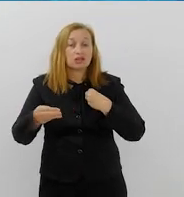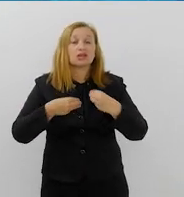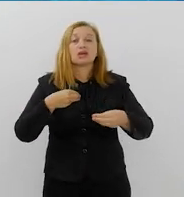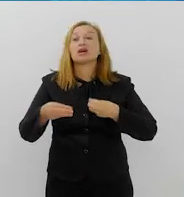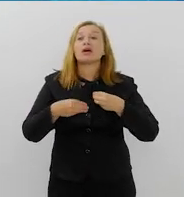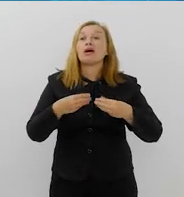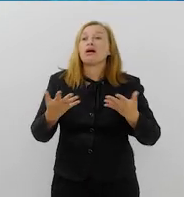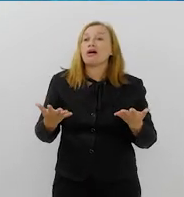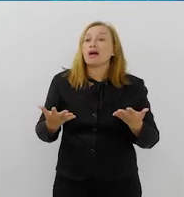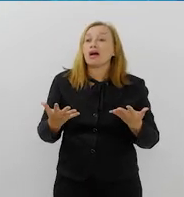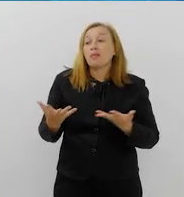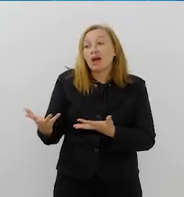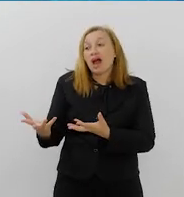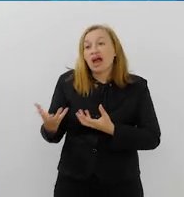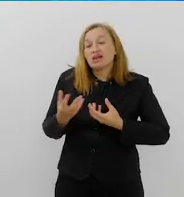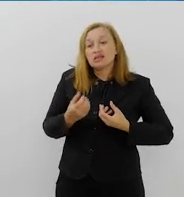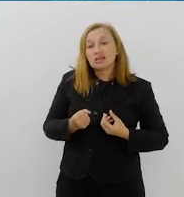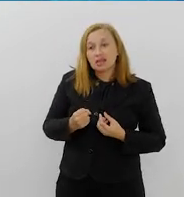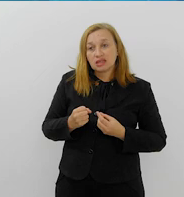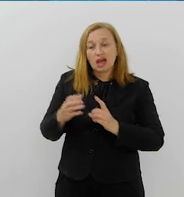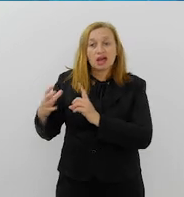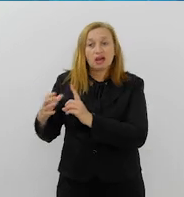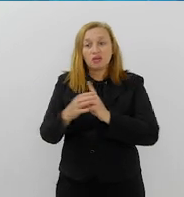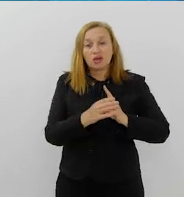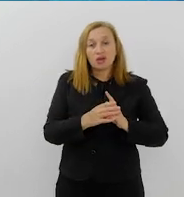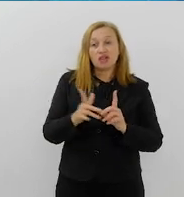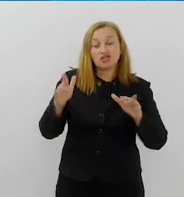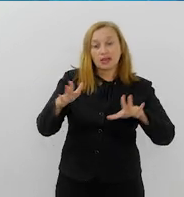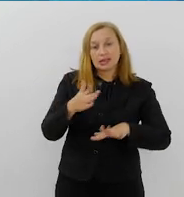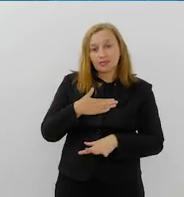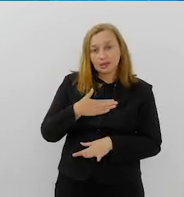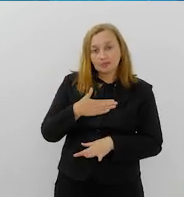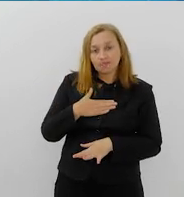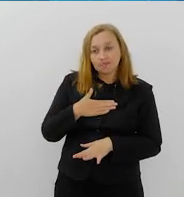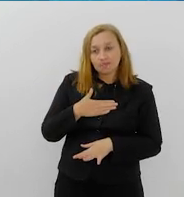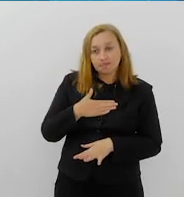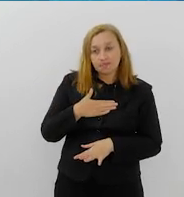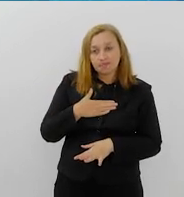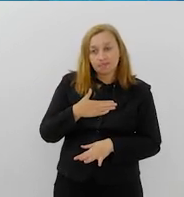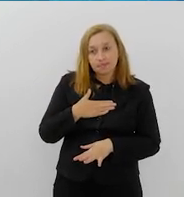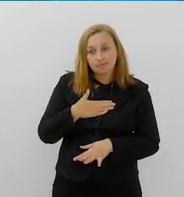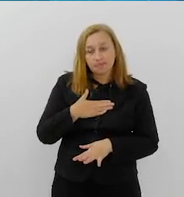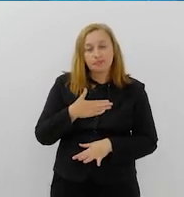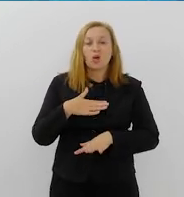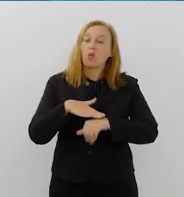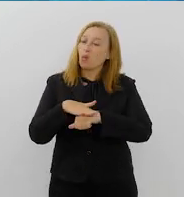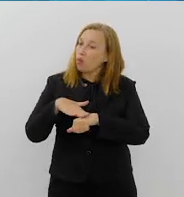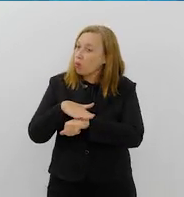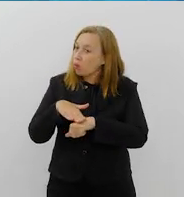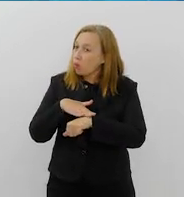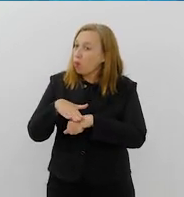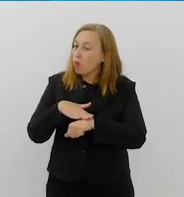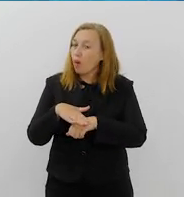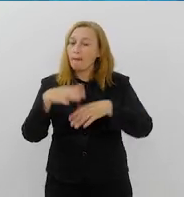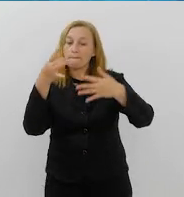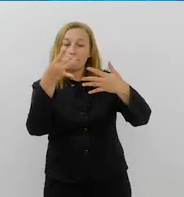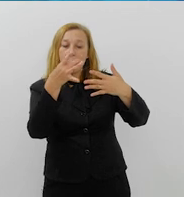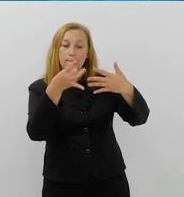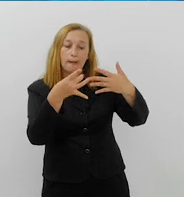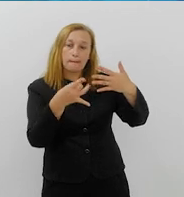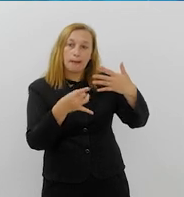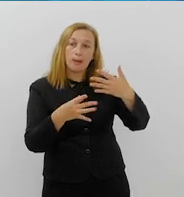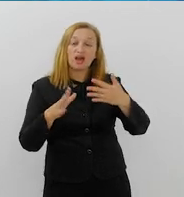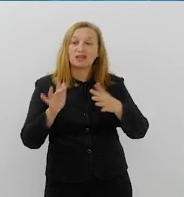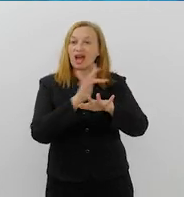ali para acolher e aceitar o que é diferente de mim, né? Estabelecer uma conversa, colocar